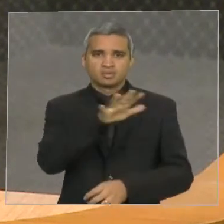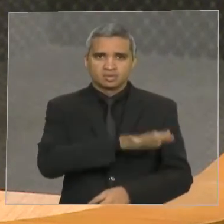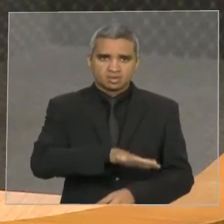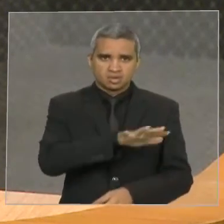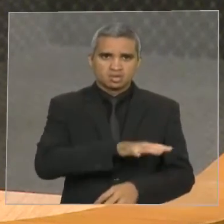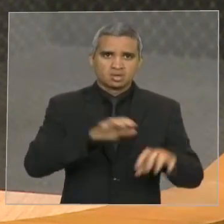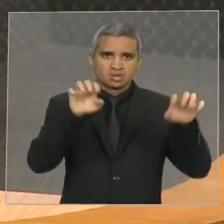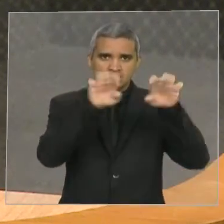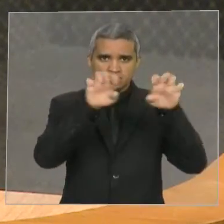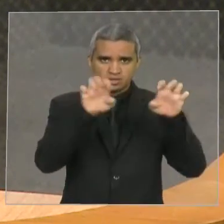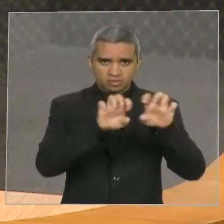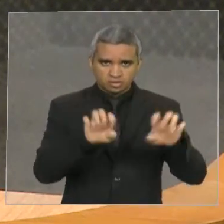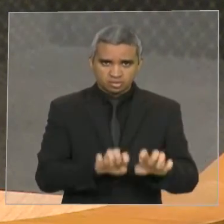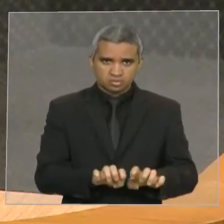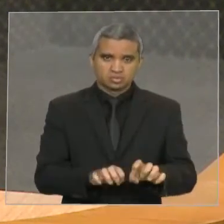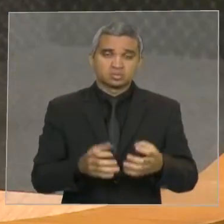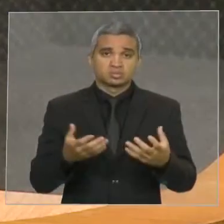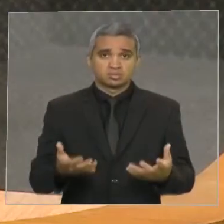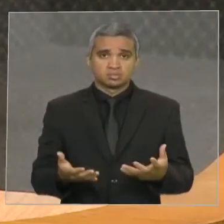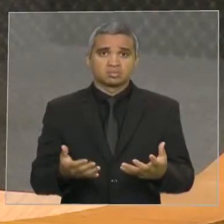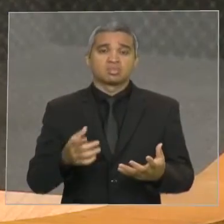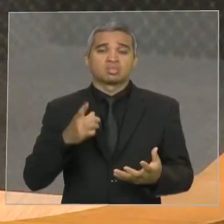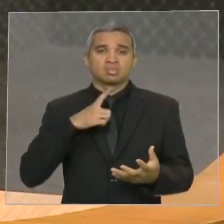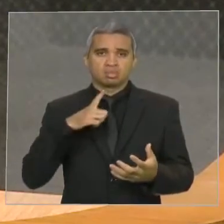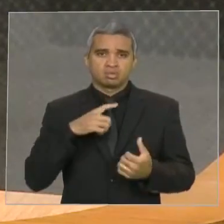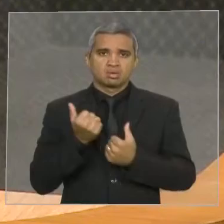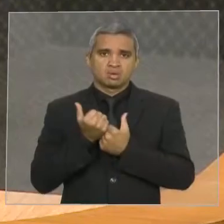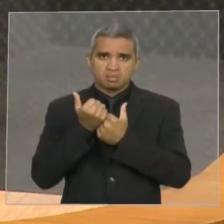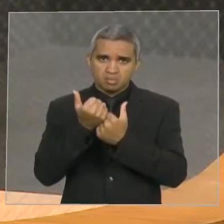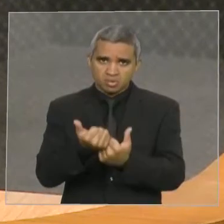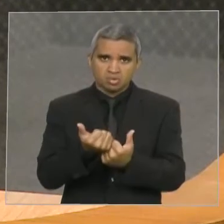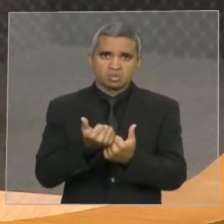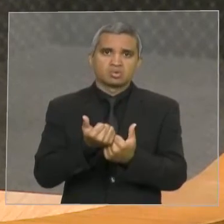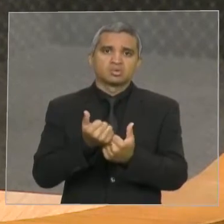papel enquanto deputado, dando total apoio. E lá